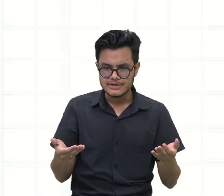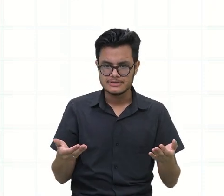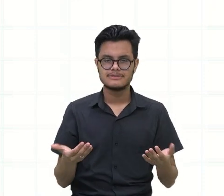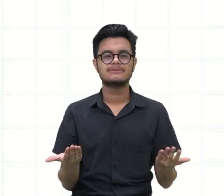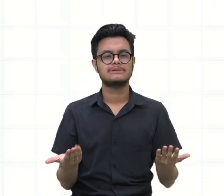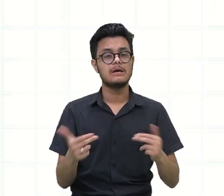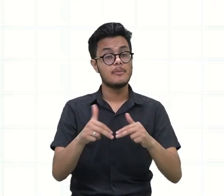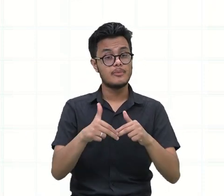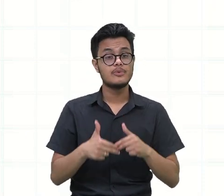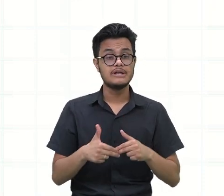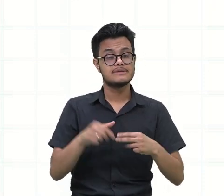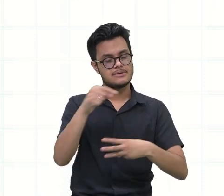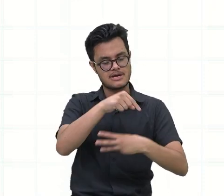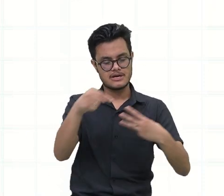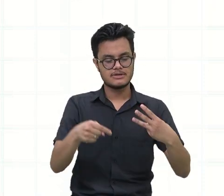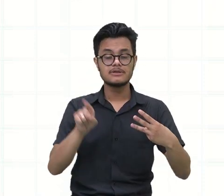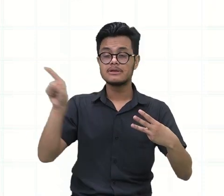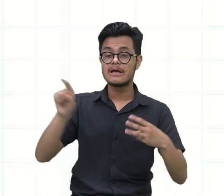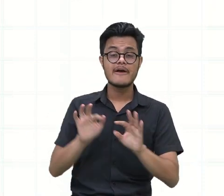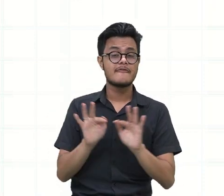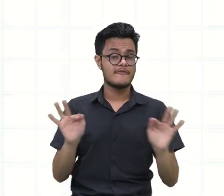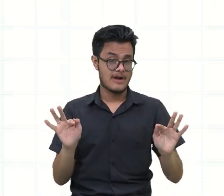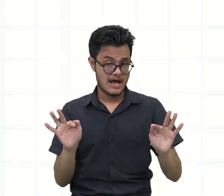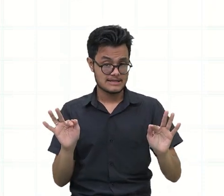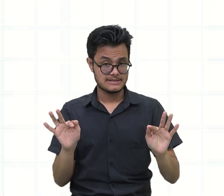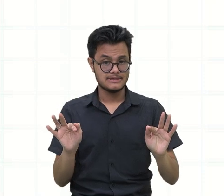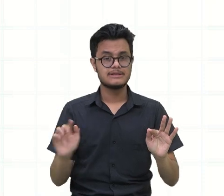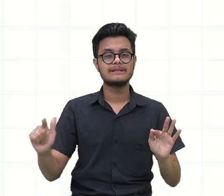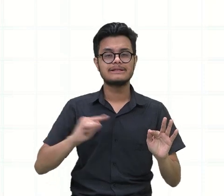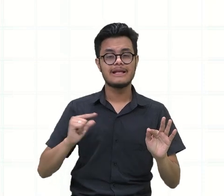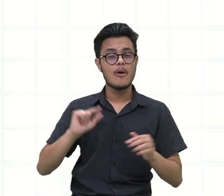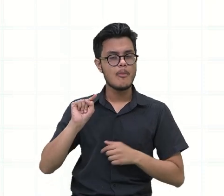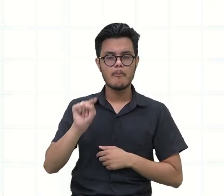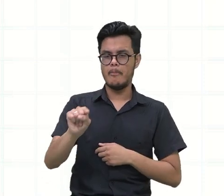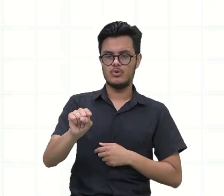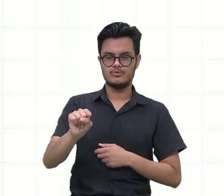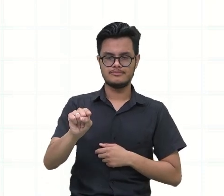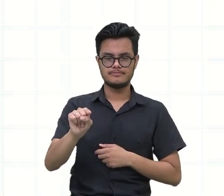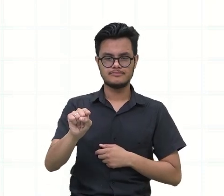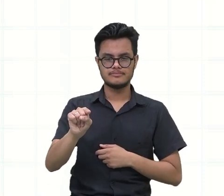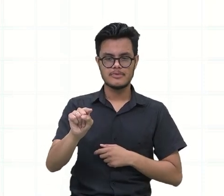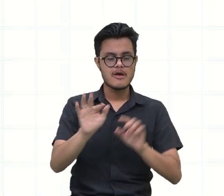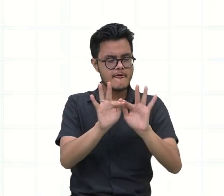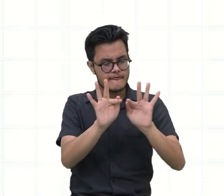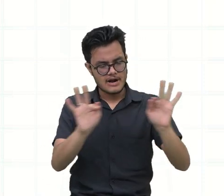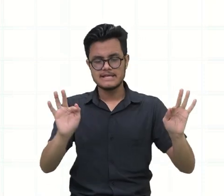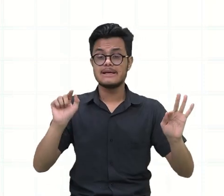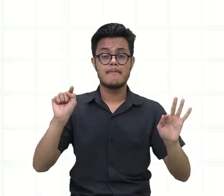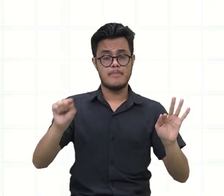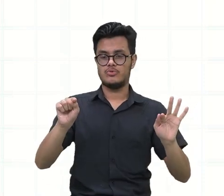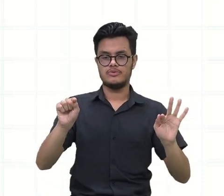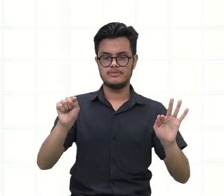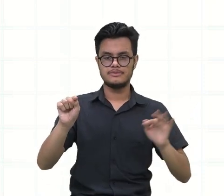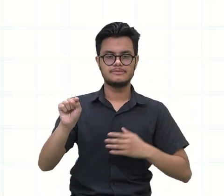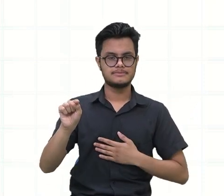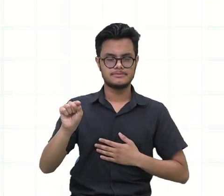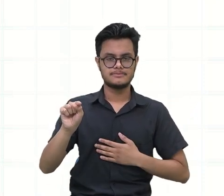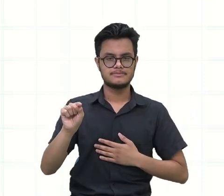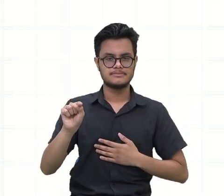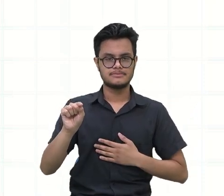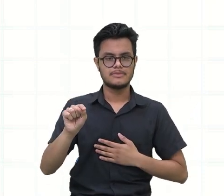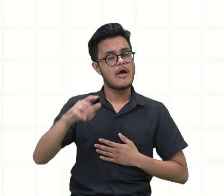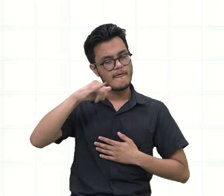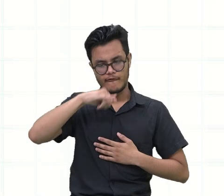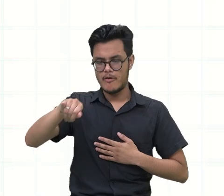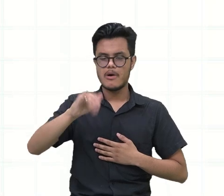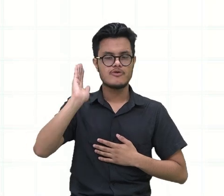essas frases, elas terminam com um ponto final, né? Declarou,